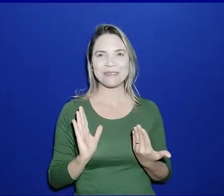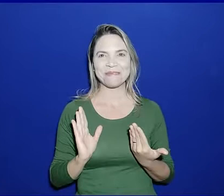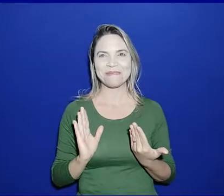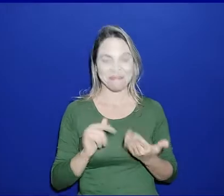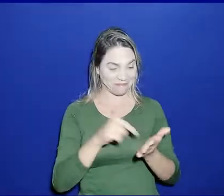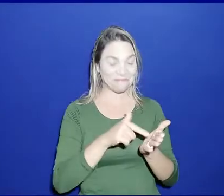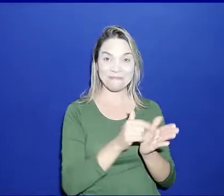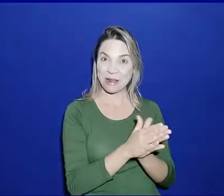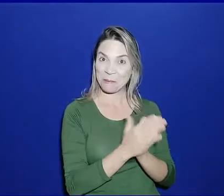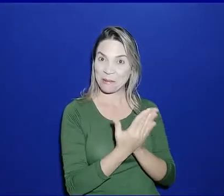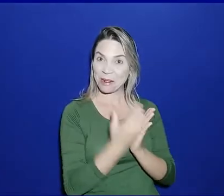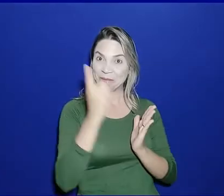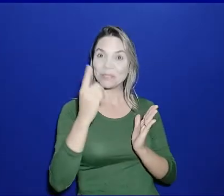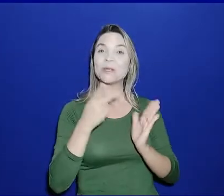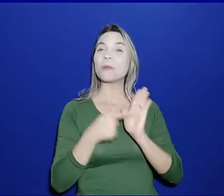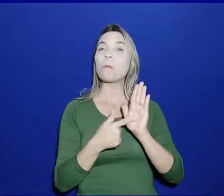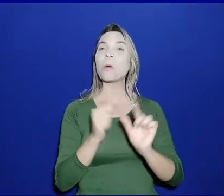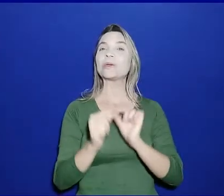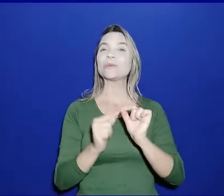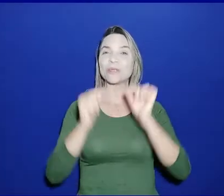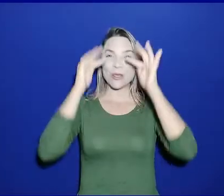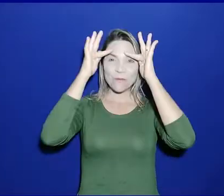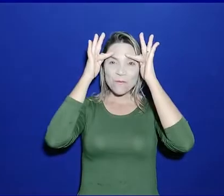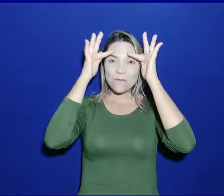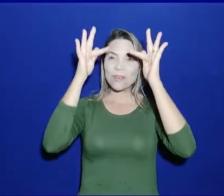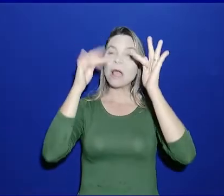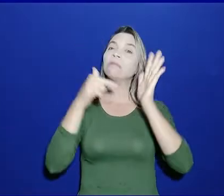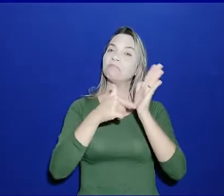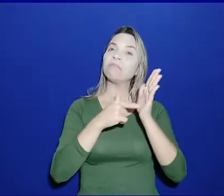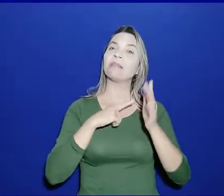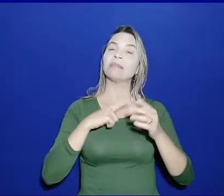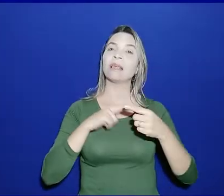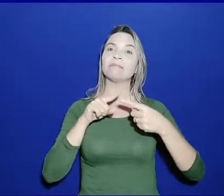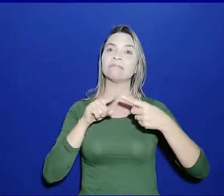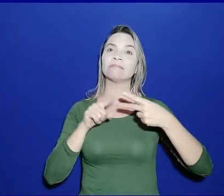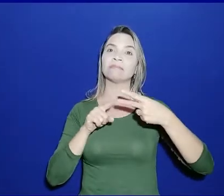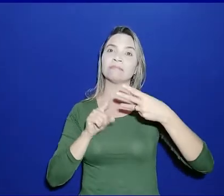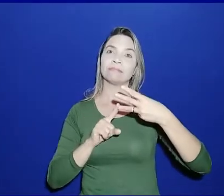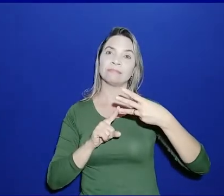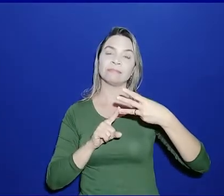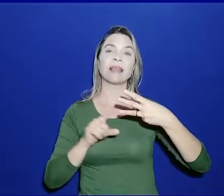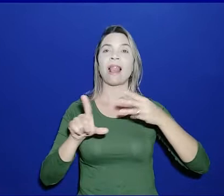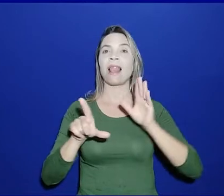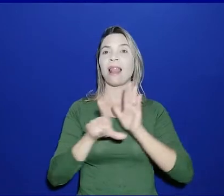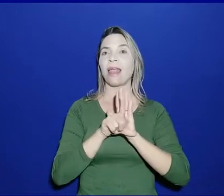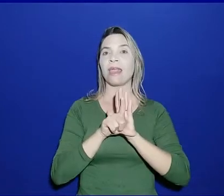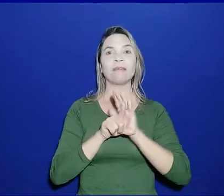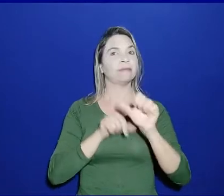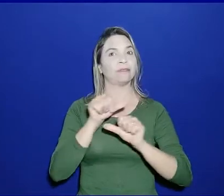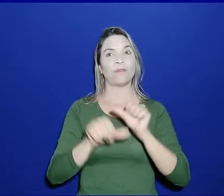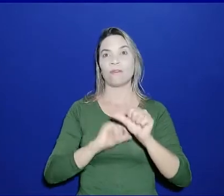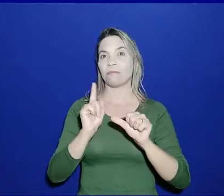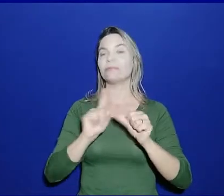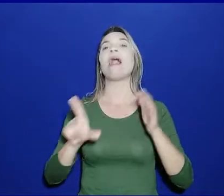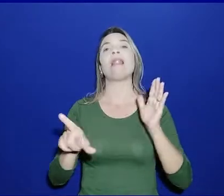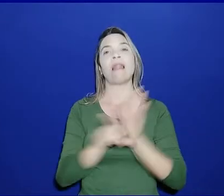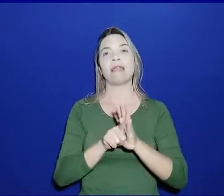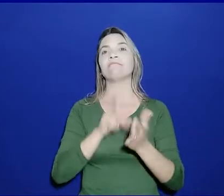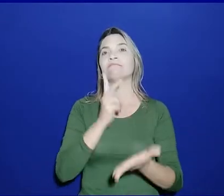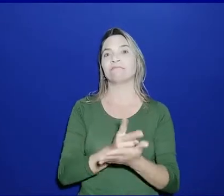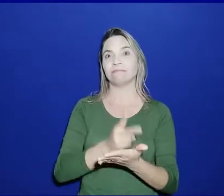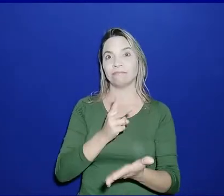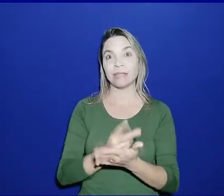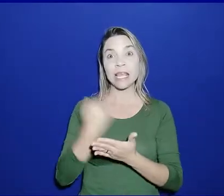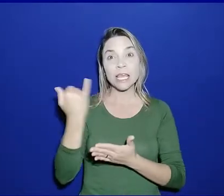palavra. Essas leis estão estabelecidas pelo próprio Deus, jamais mudarão. Por isso, eu, você,